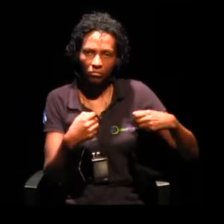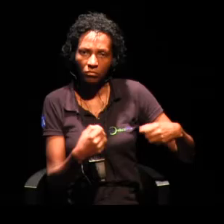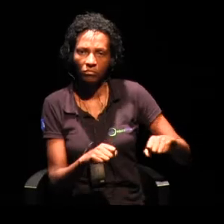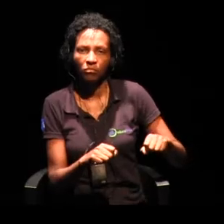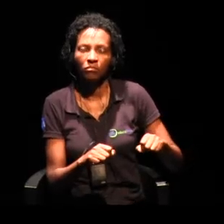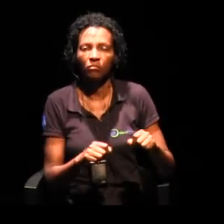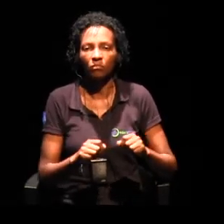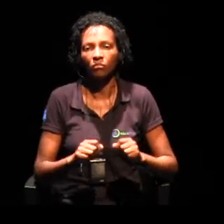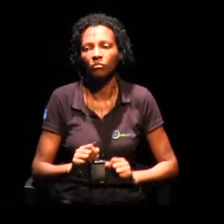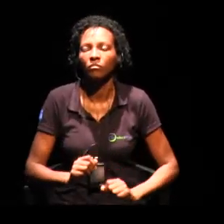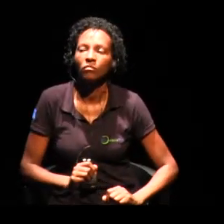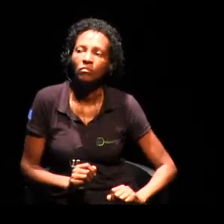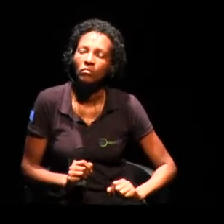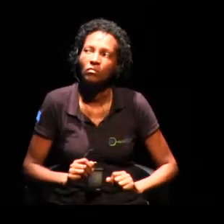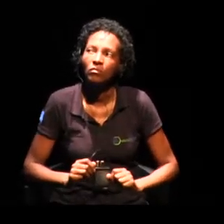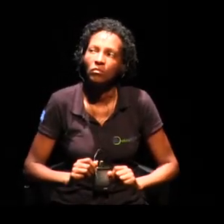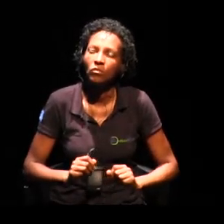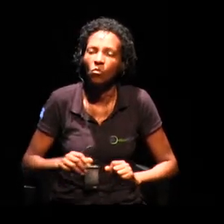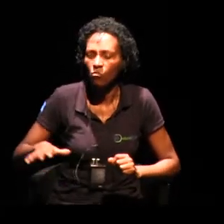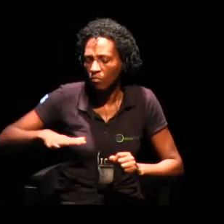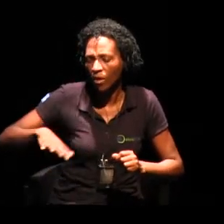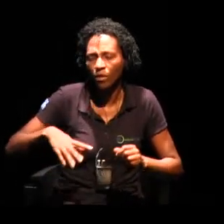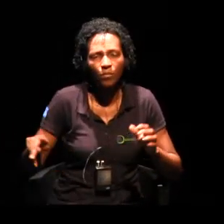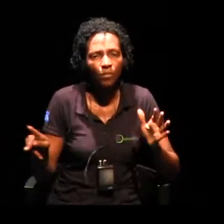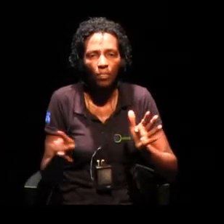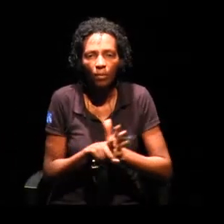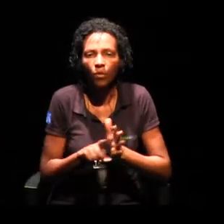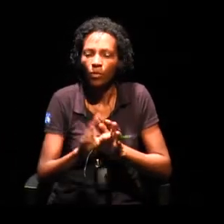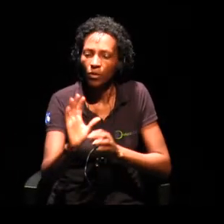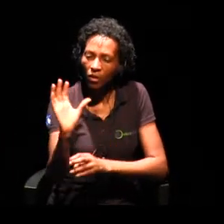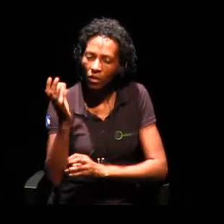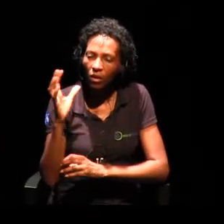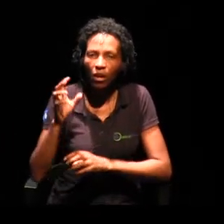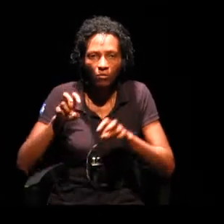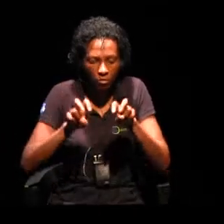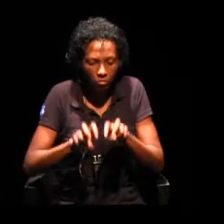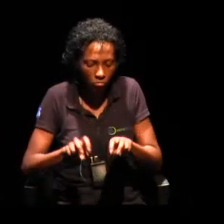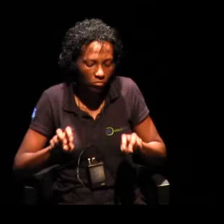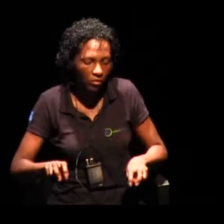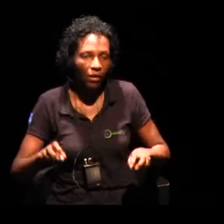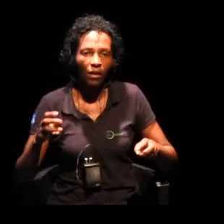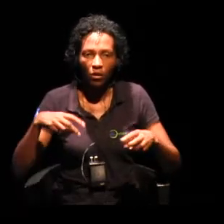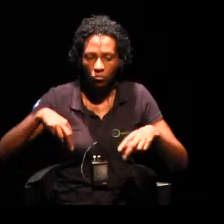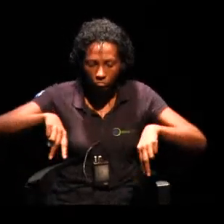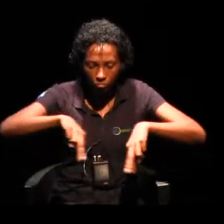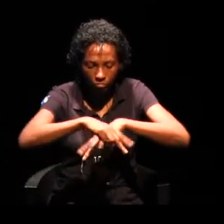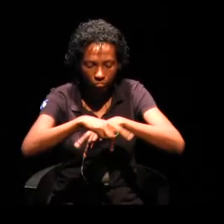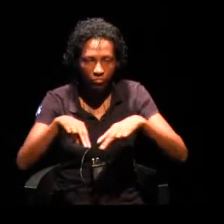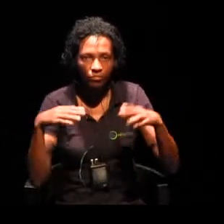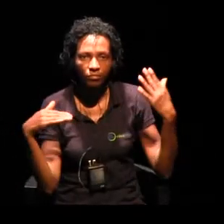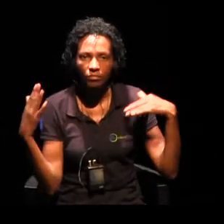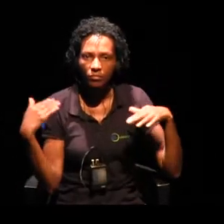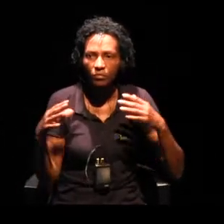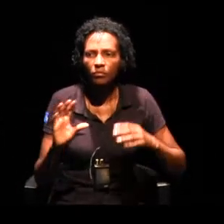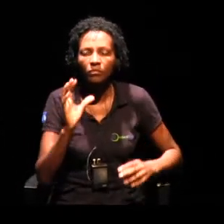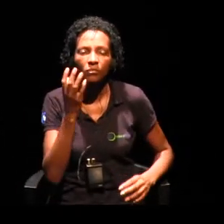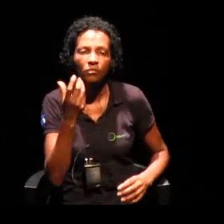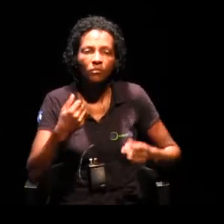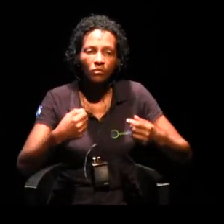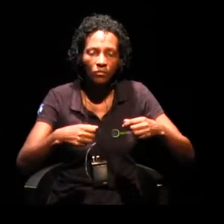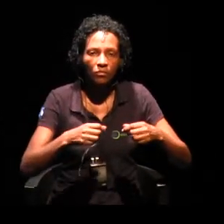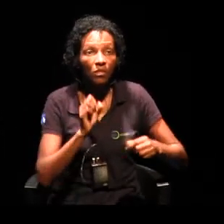Nesse espaço é necessário ter um espaço para árvores, para bancos, para passeios.